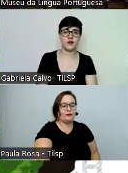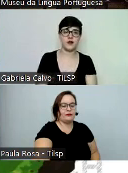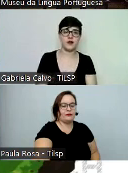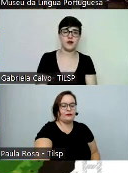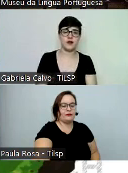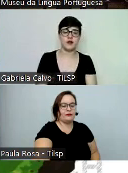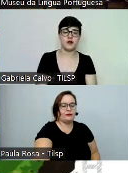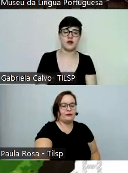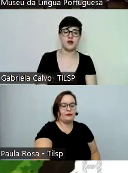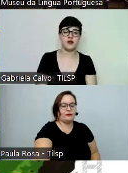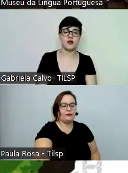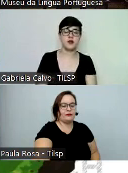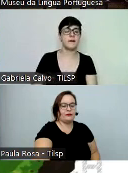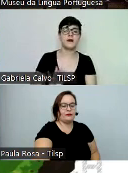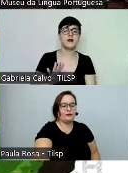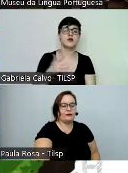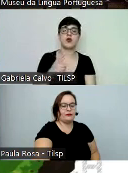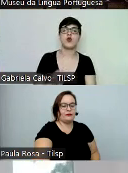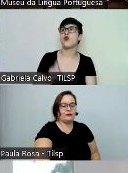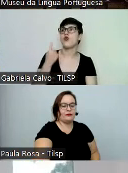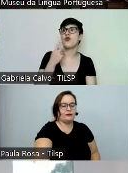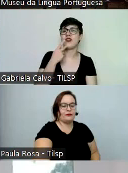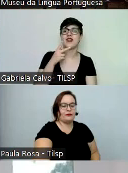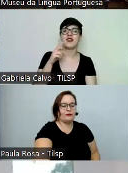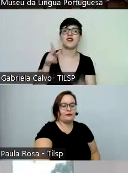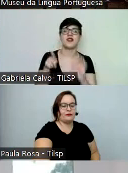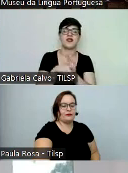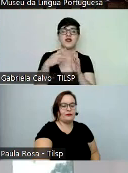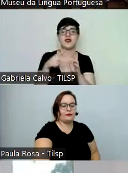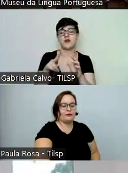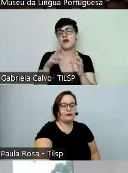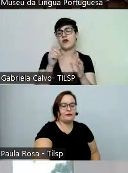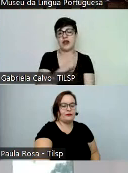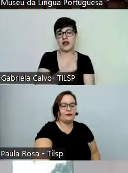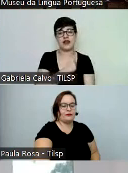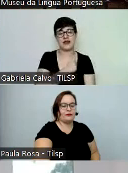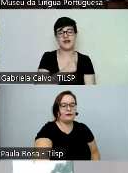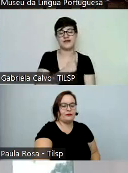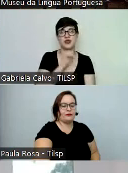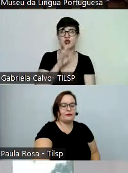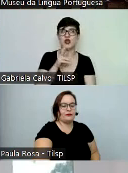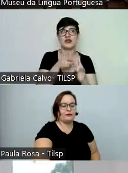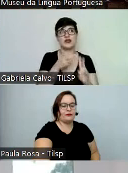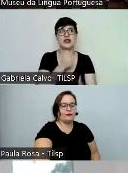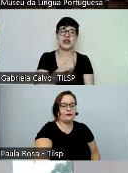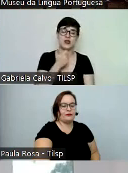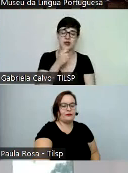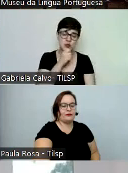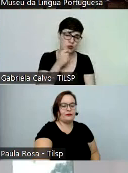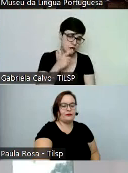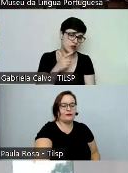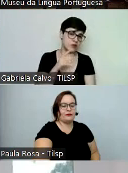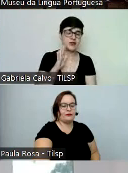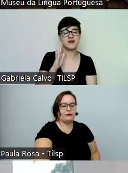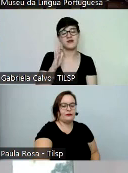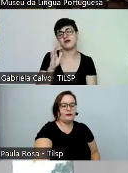uma não tem uma exposição sobre as línguas indígenas do Canadá a gente tem que melhorar isso ainda mas basicamente era